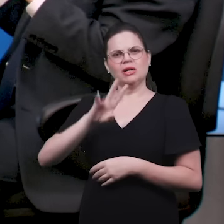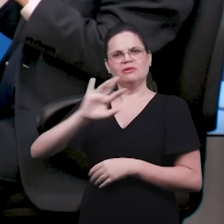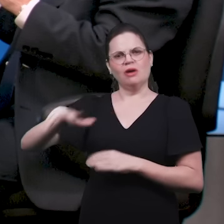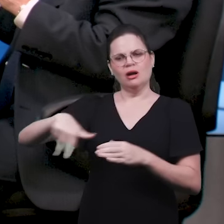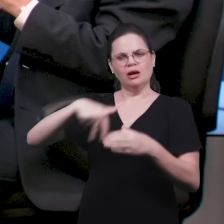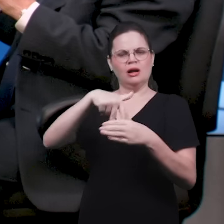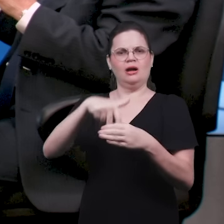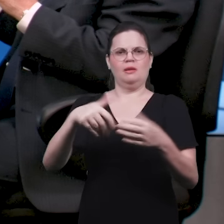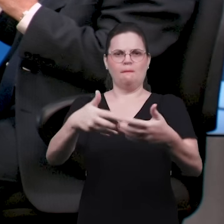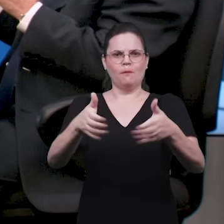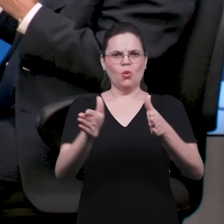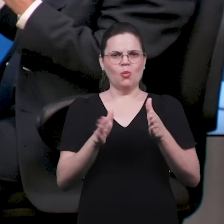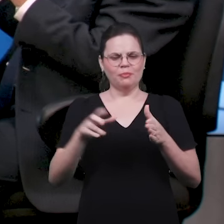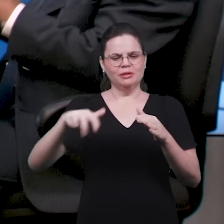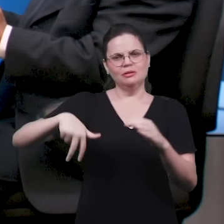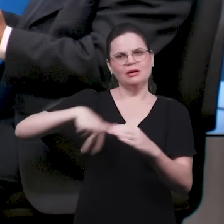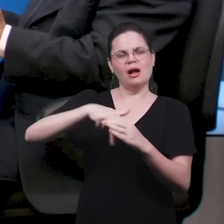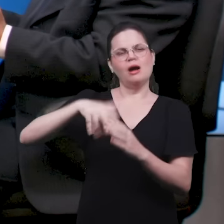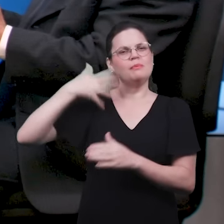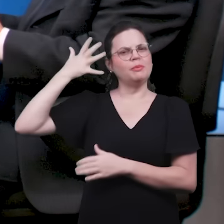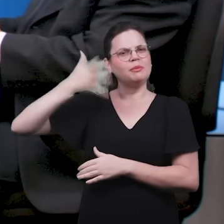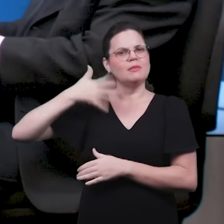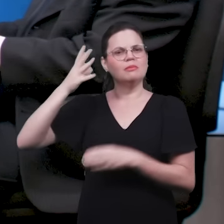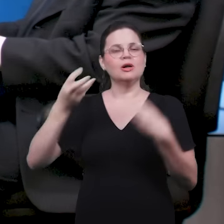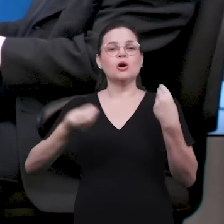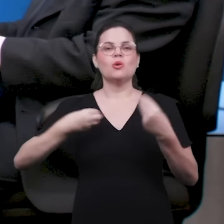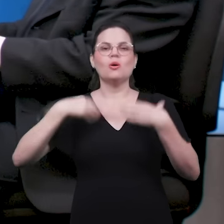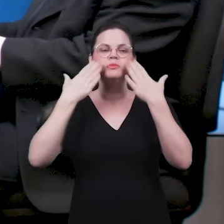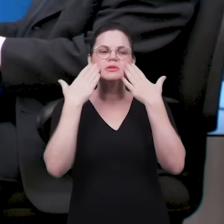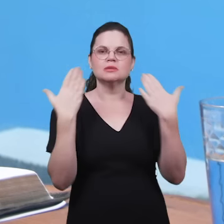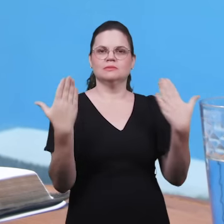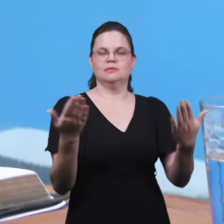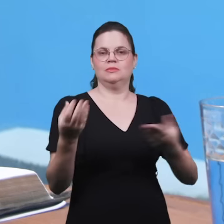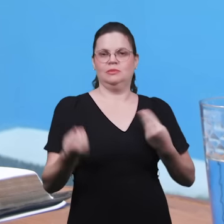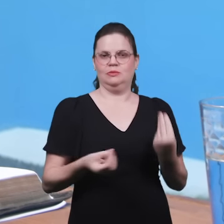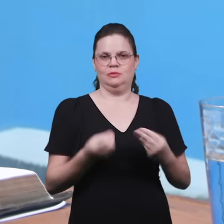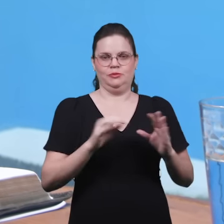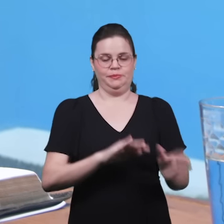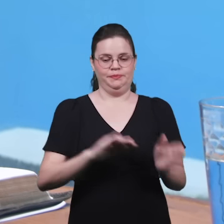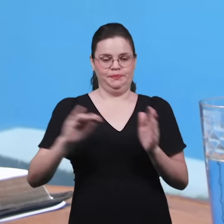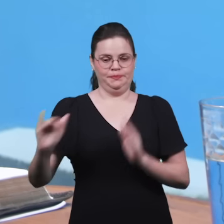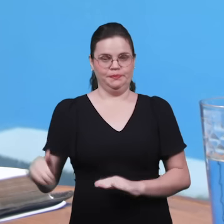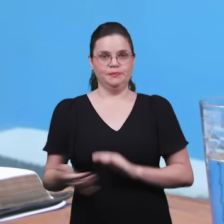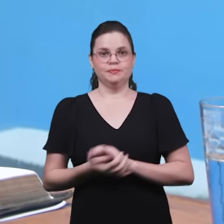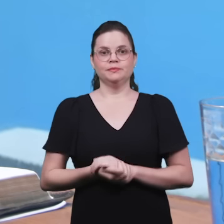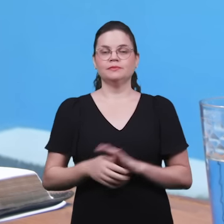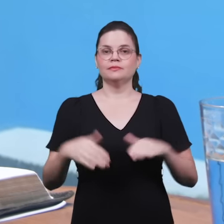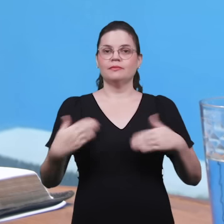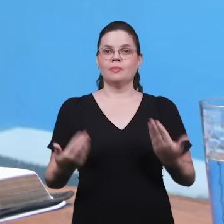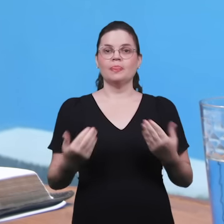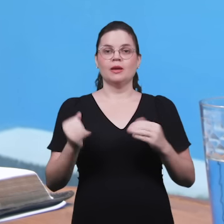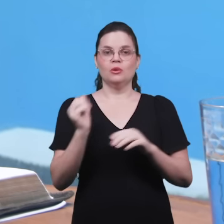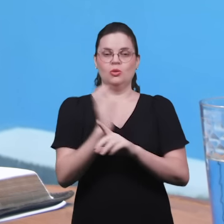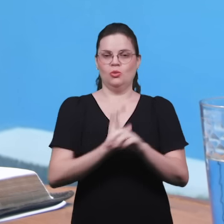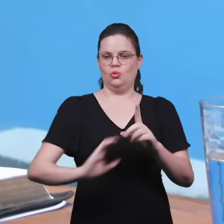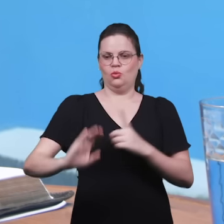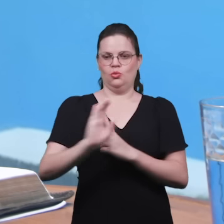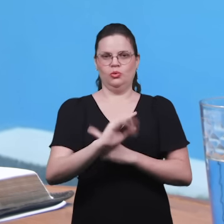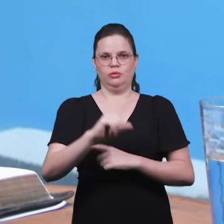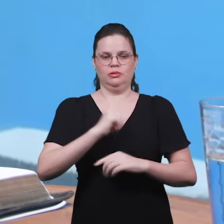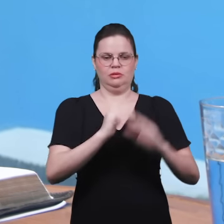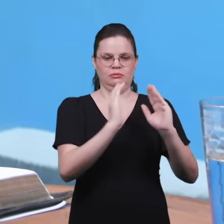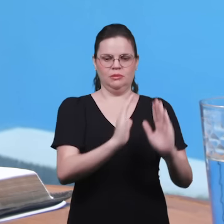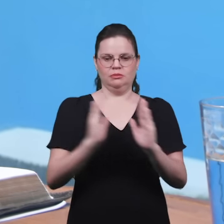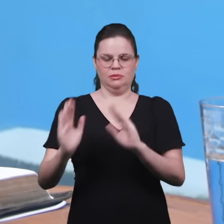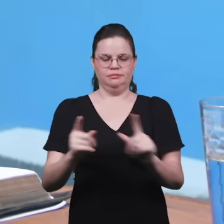a postura dele, como ele deve se apresentar? Normalmente o culto ele está dividido ali